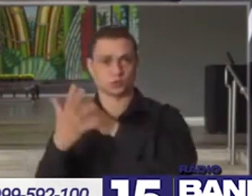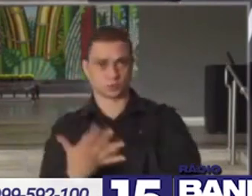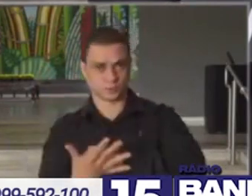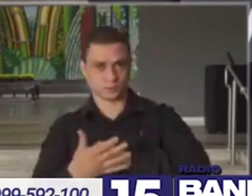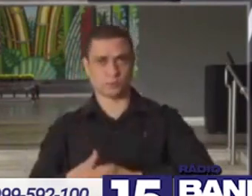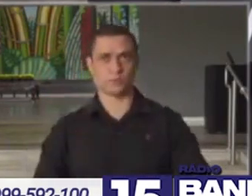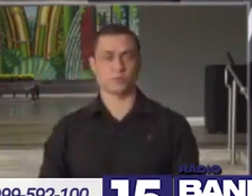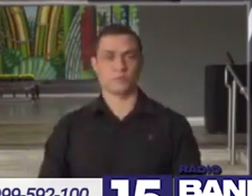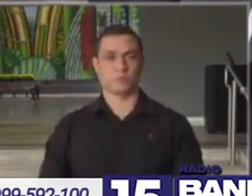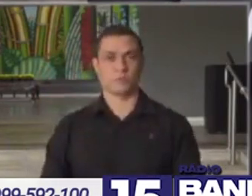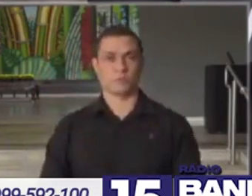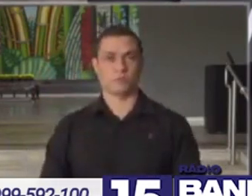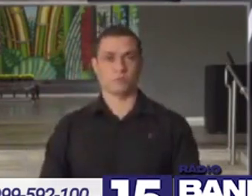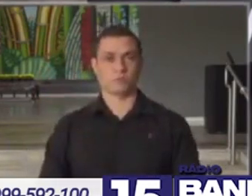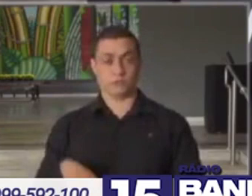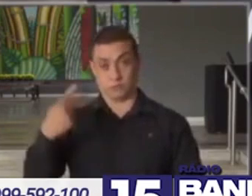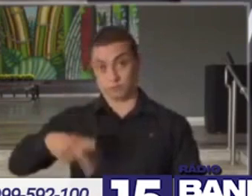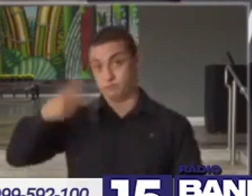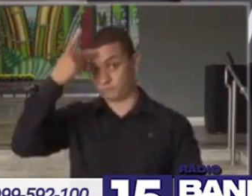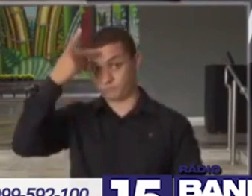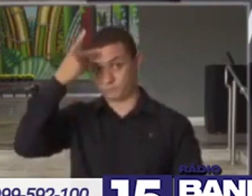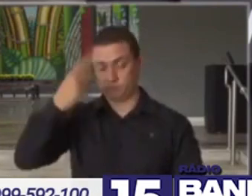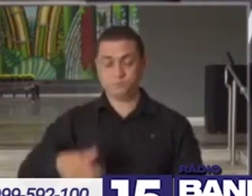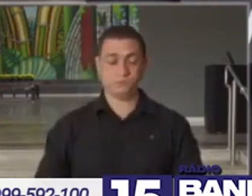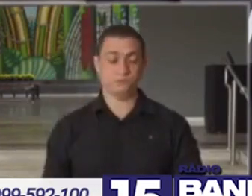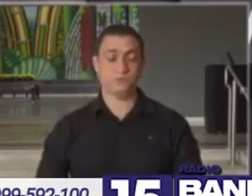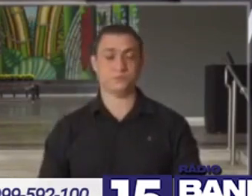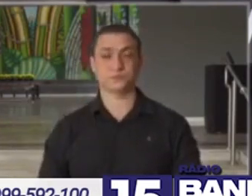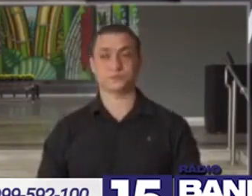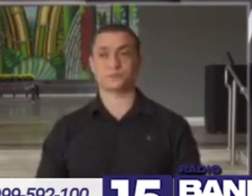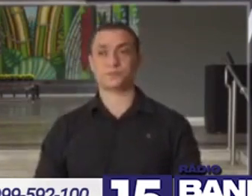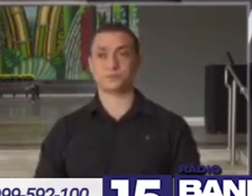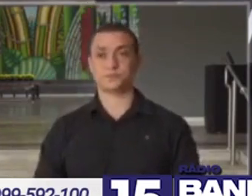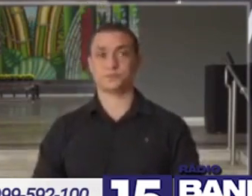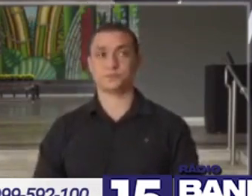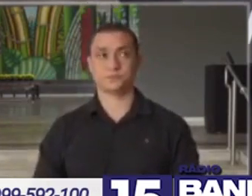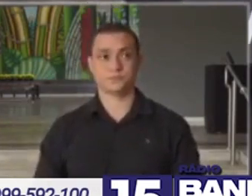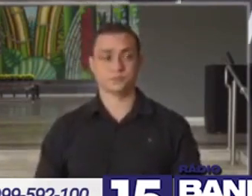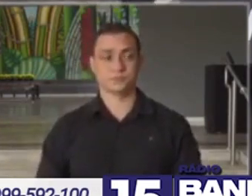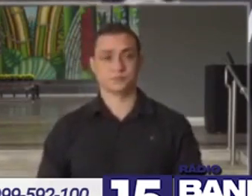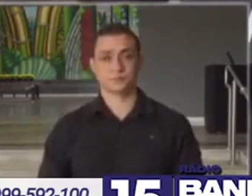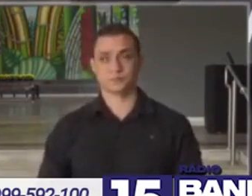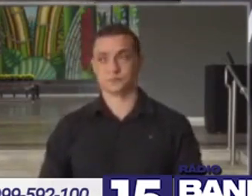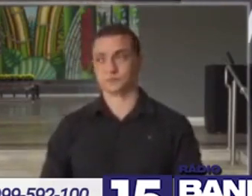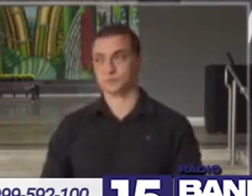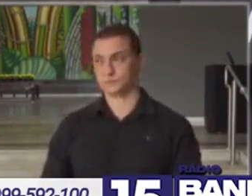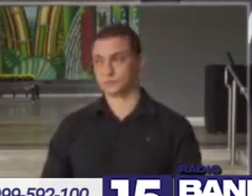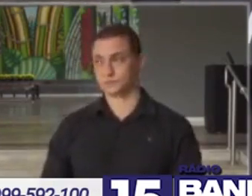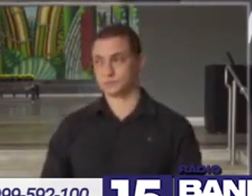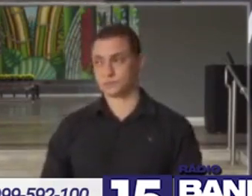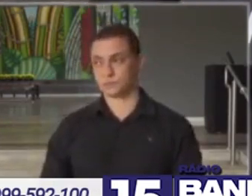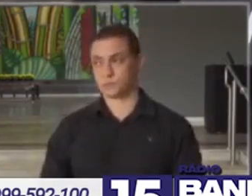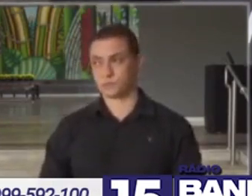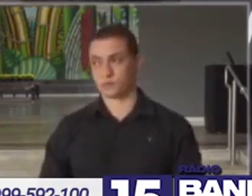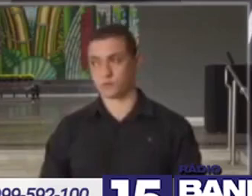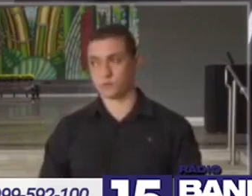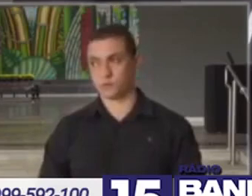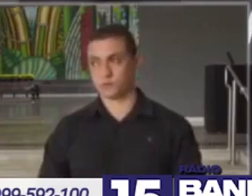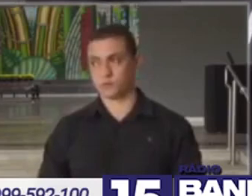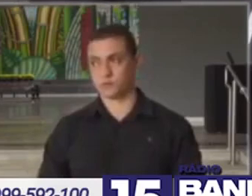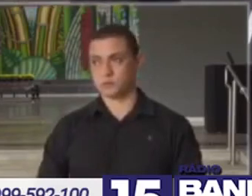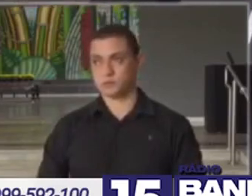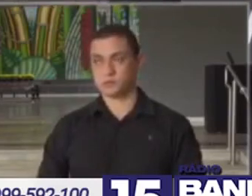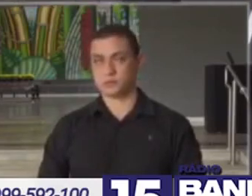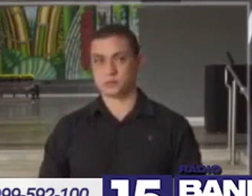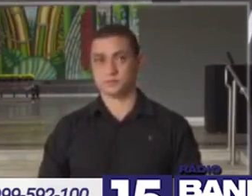São Paulo. Sobre este tema, e com mais detalhes, falará o médico Paulo Menezes, coordenador do